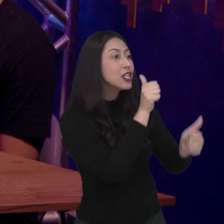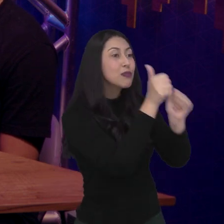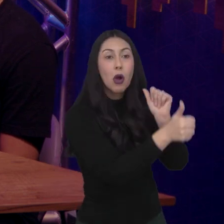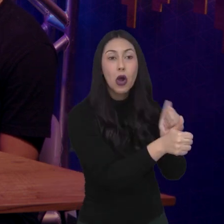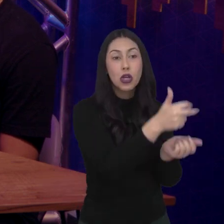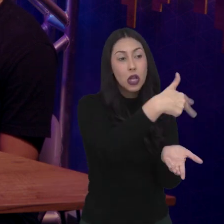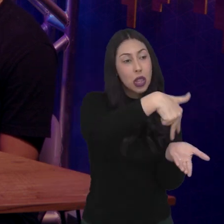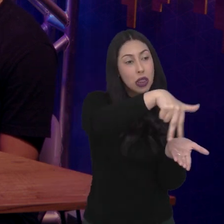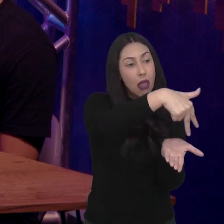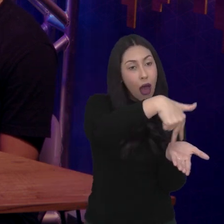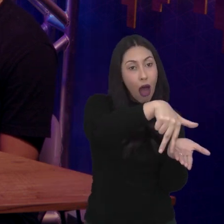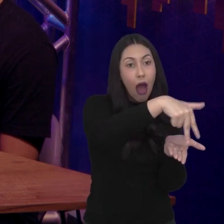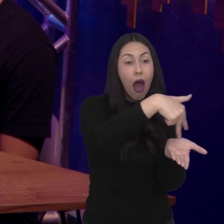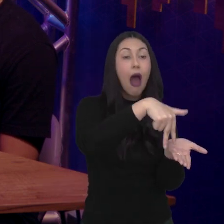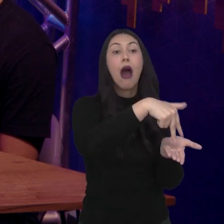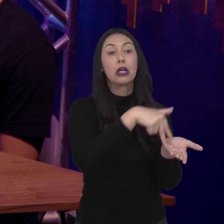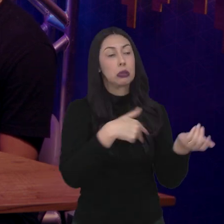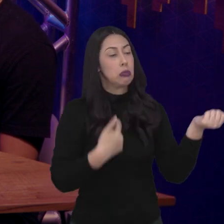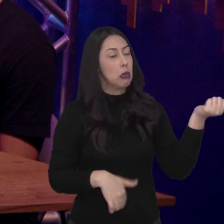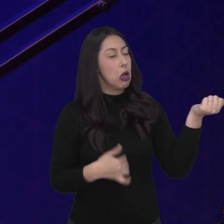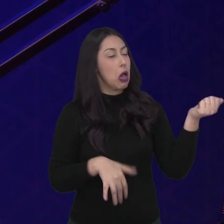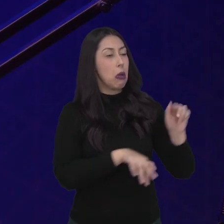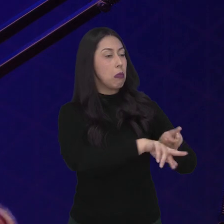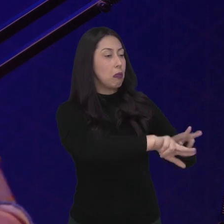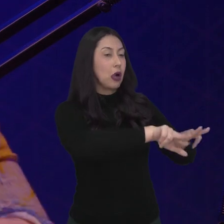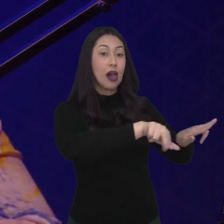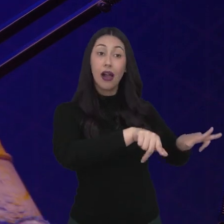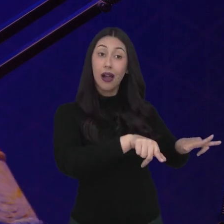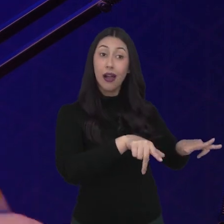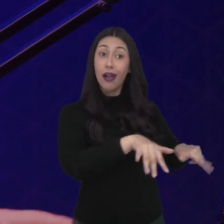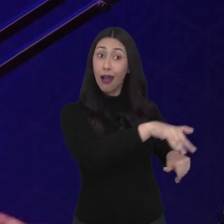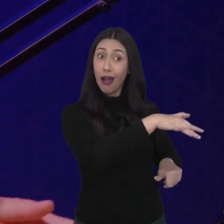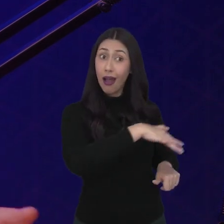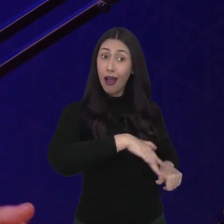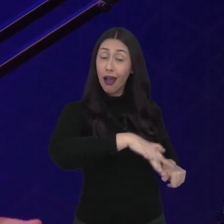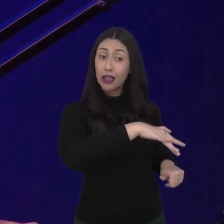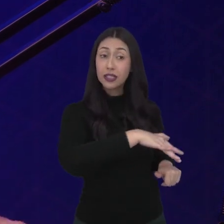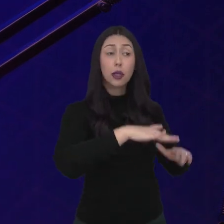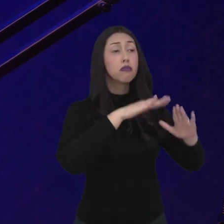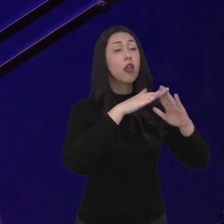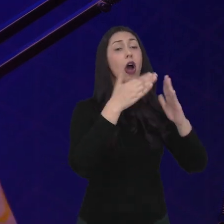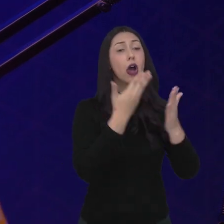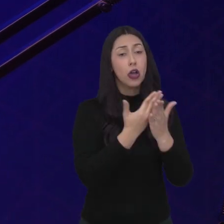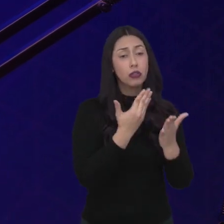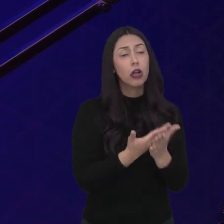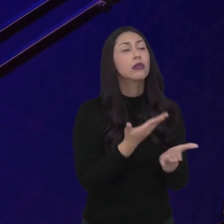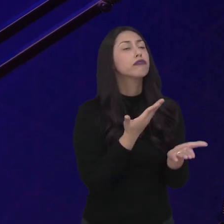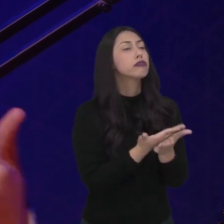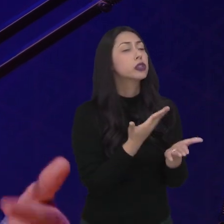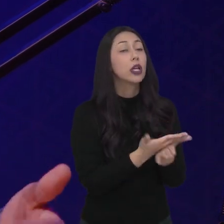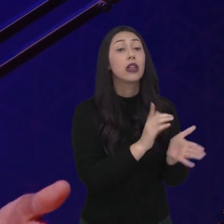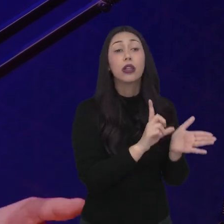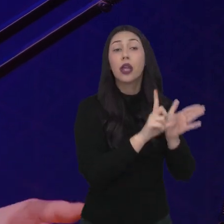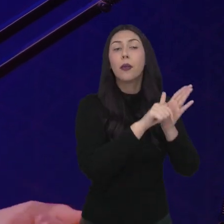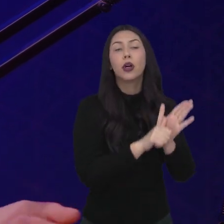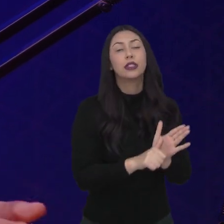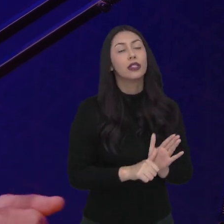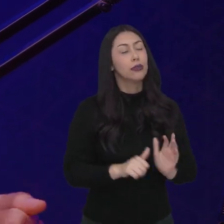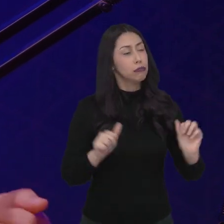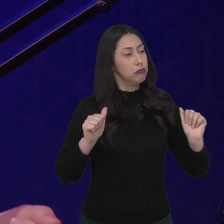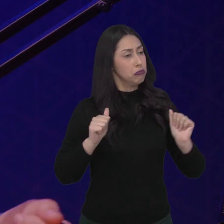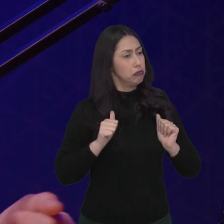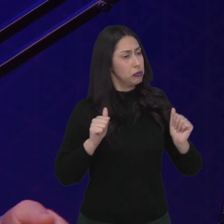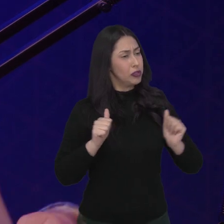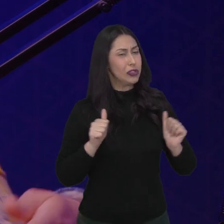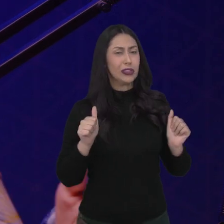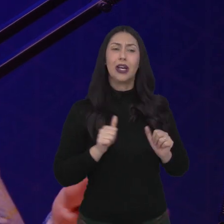ou dança ou tocavam alguns instrumentos, assim, estudavam ali no período que estavam na escola, aí tiravam um momento para descansar,